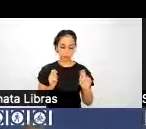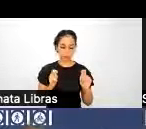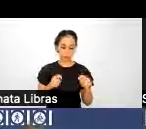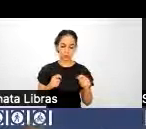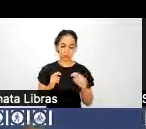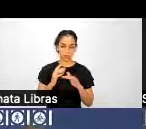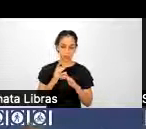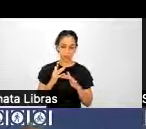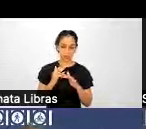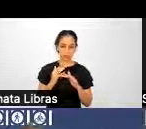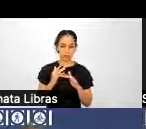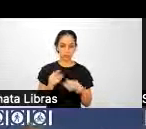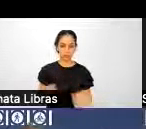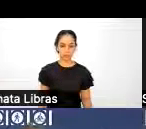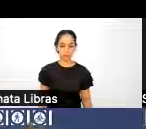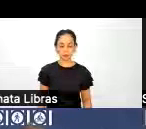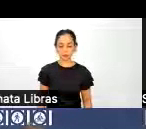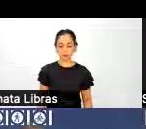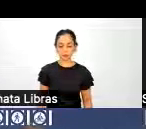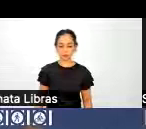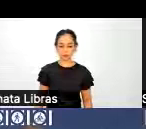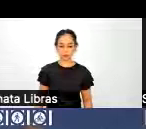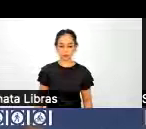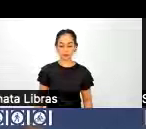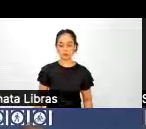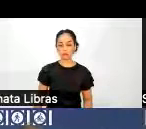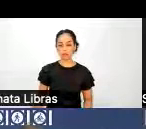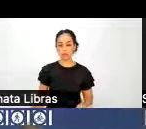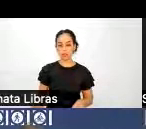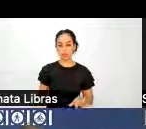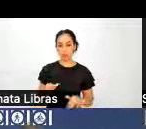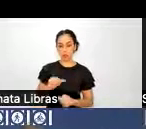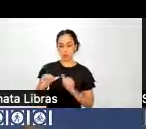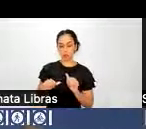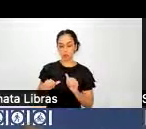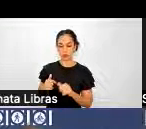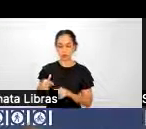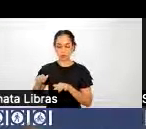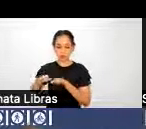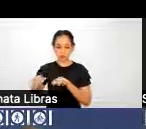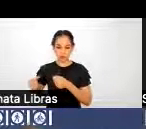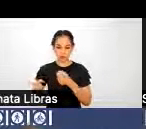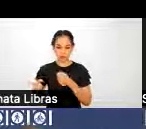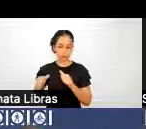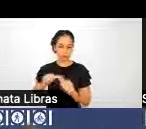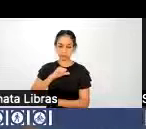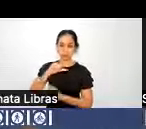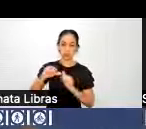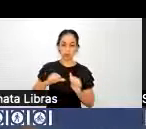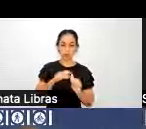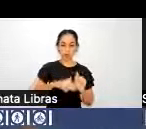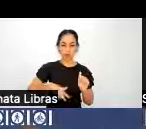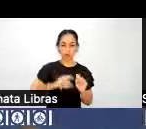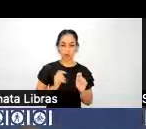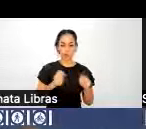cidade, sempre trocando veículos por áreas de permanência. Ou seja, de certa forma, transformando